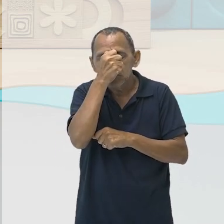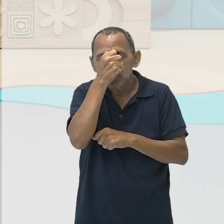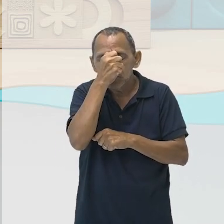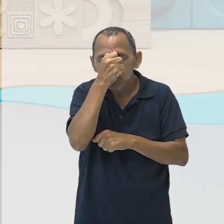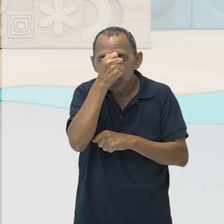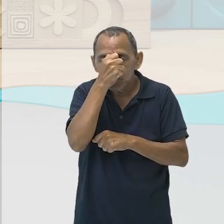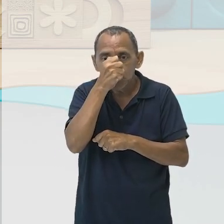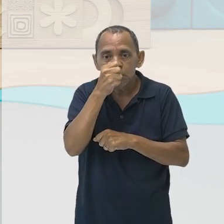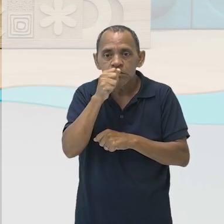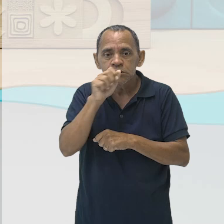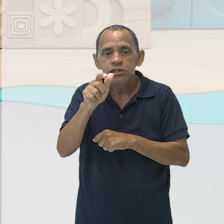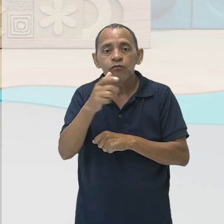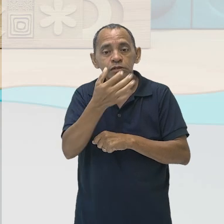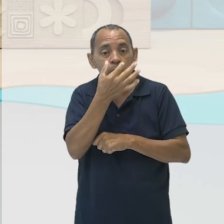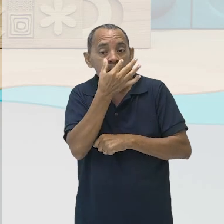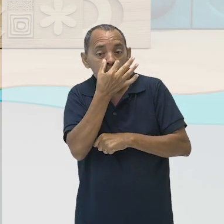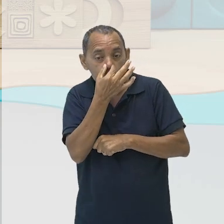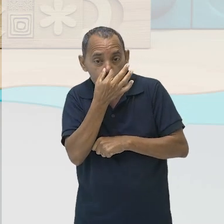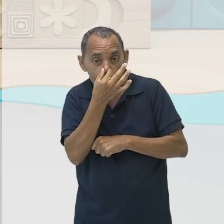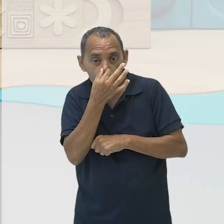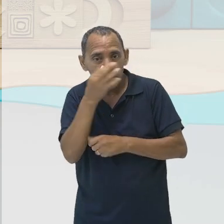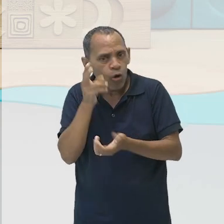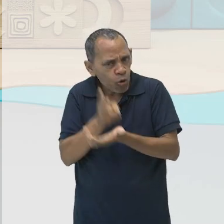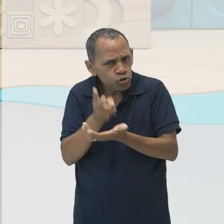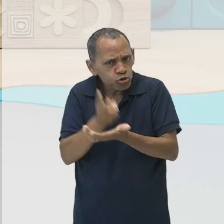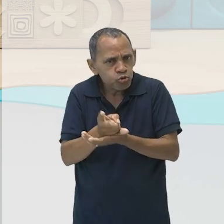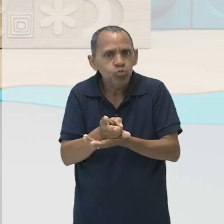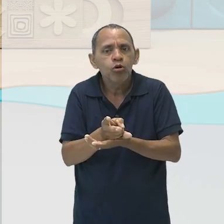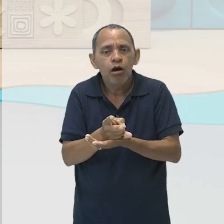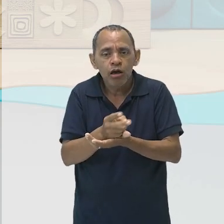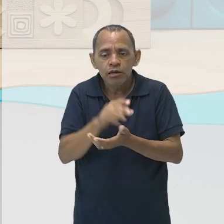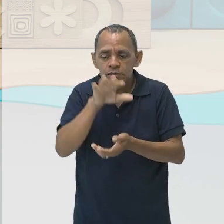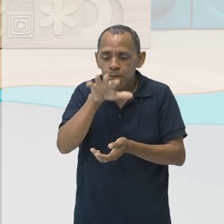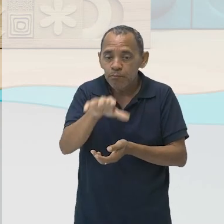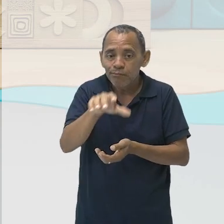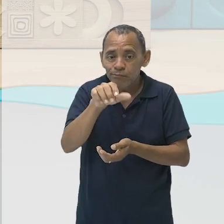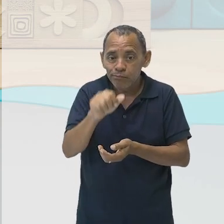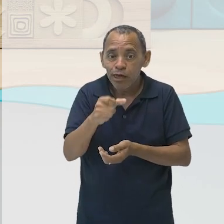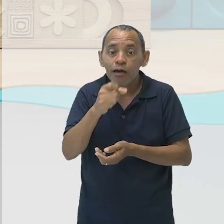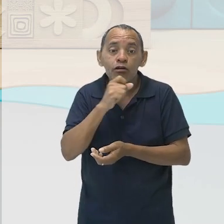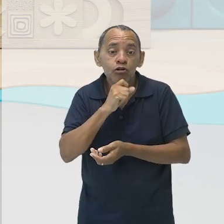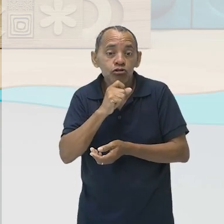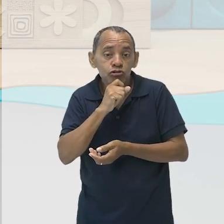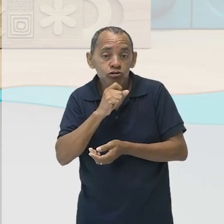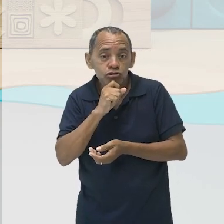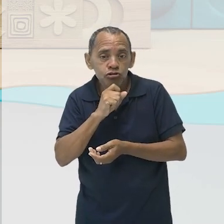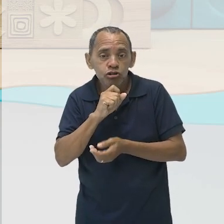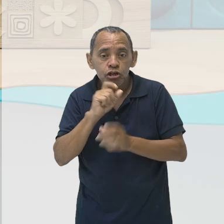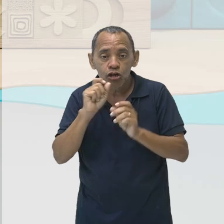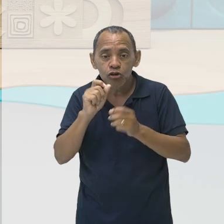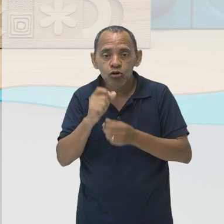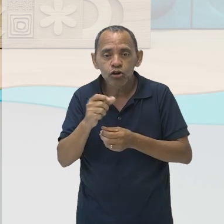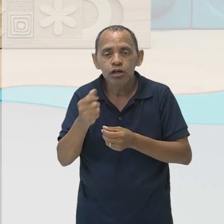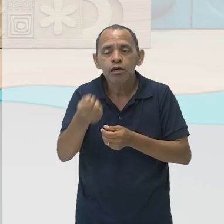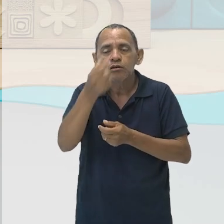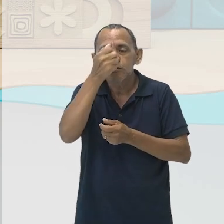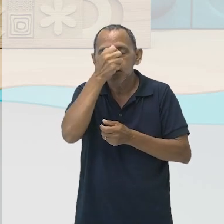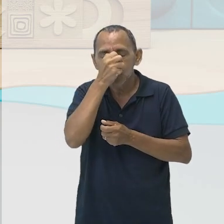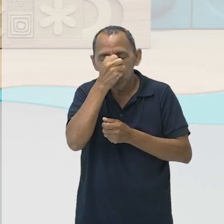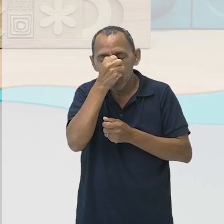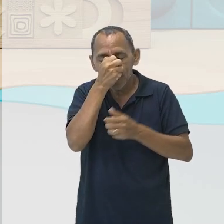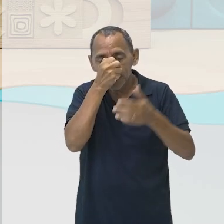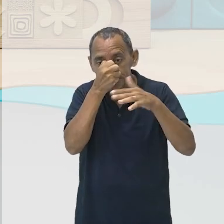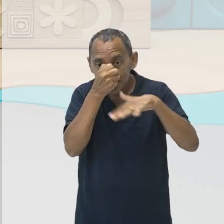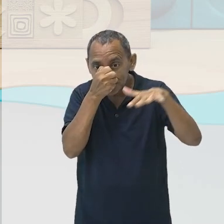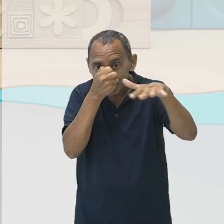saindo sangue, você vai colocar ali um saco de gelo nessa área por 10 minutos. E você